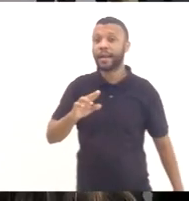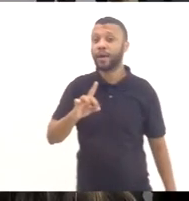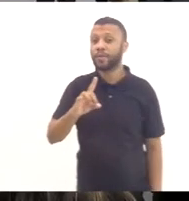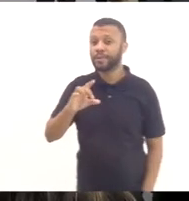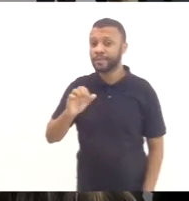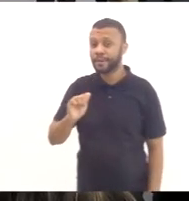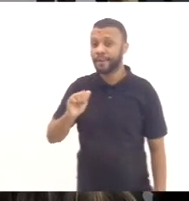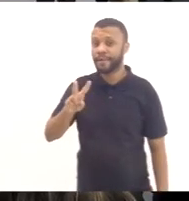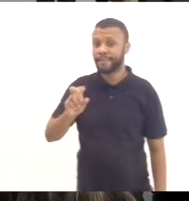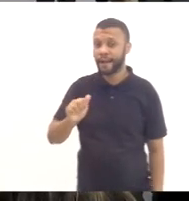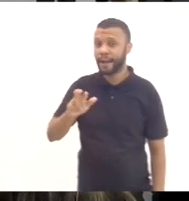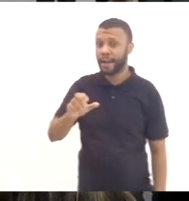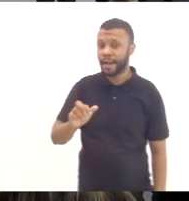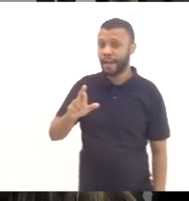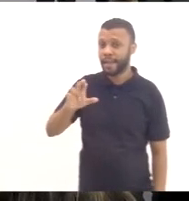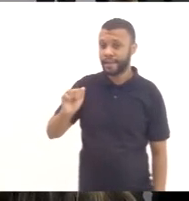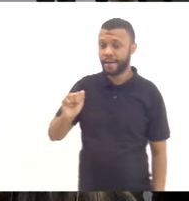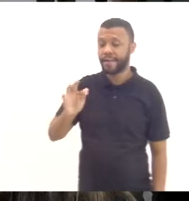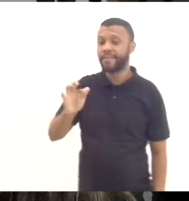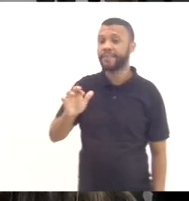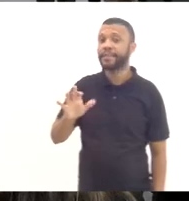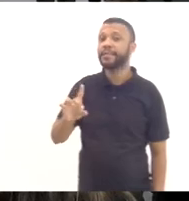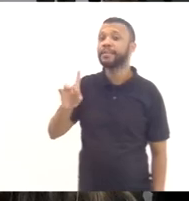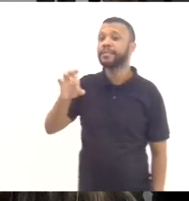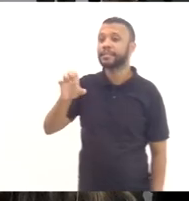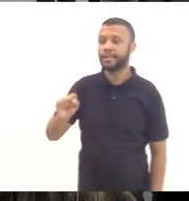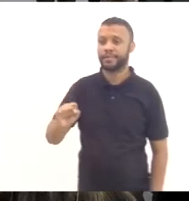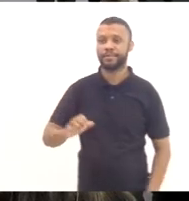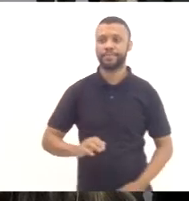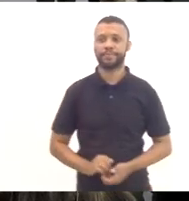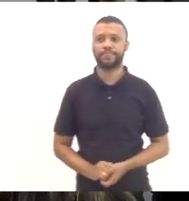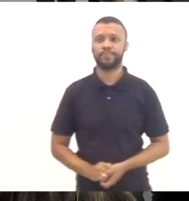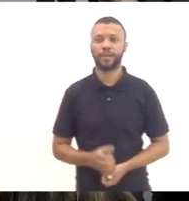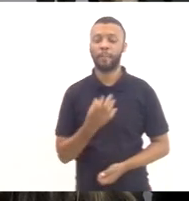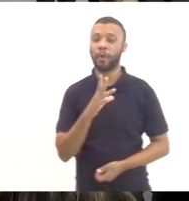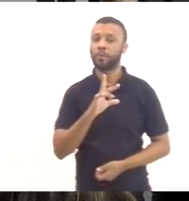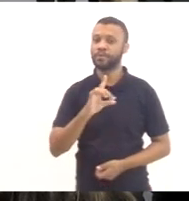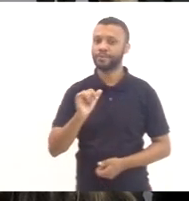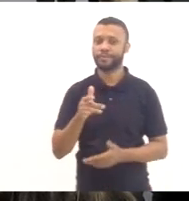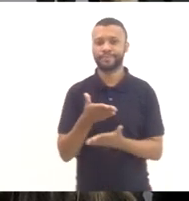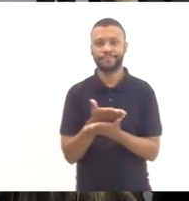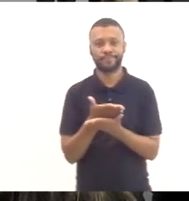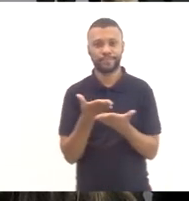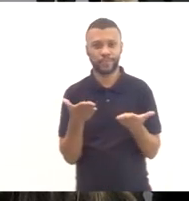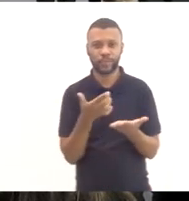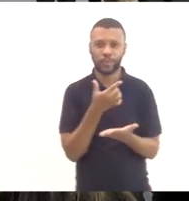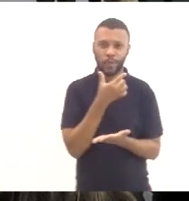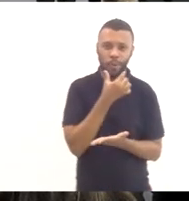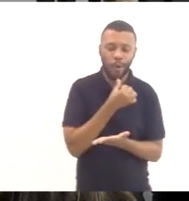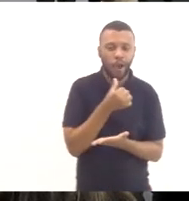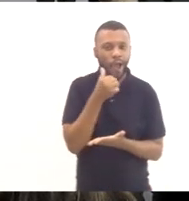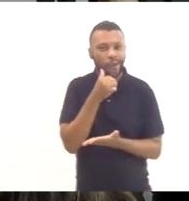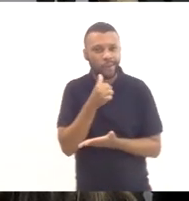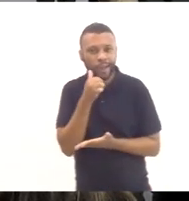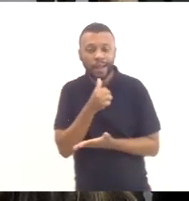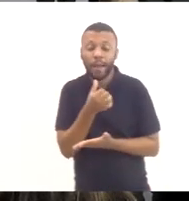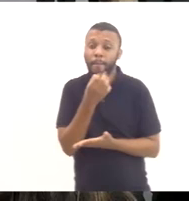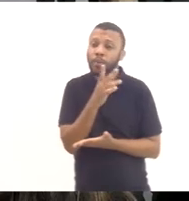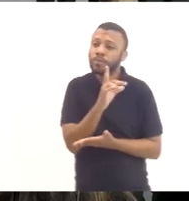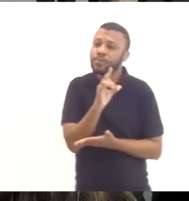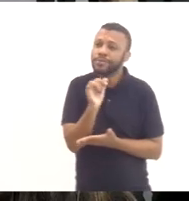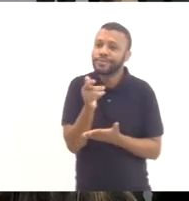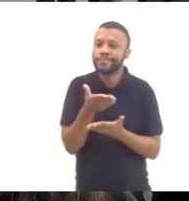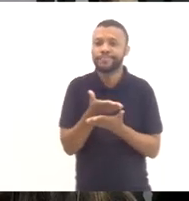E aí Oi bom dia a todos e todas Bom dia a todas e todos